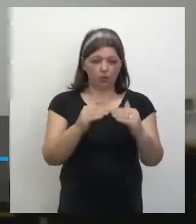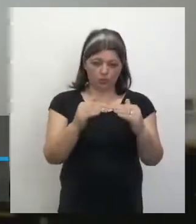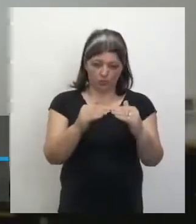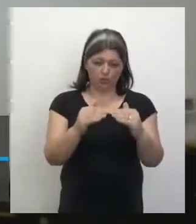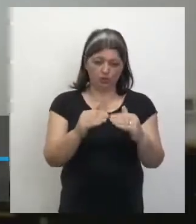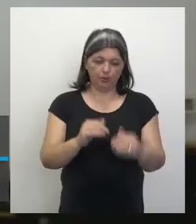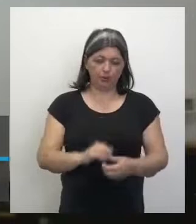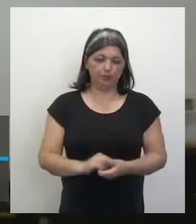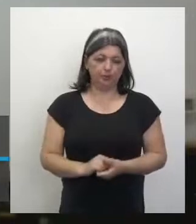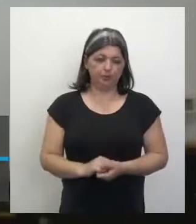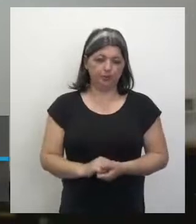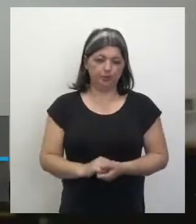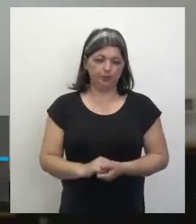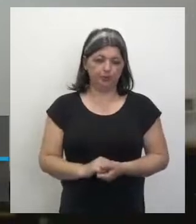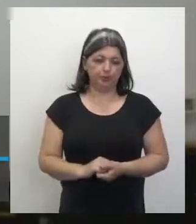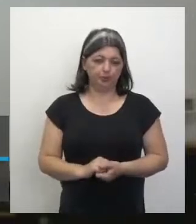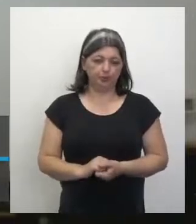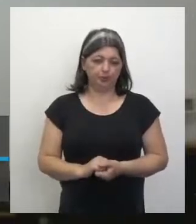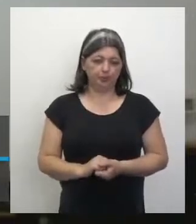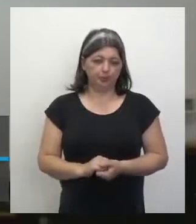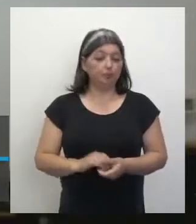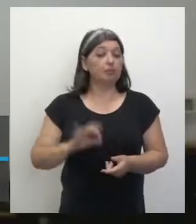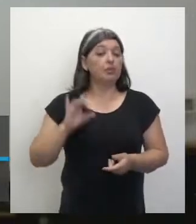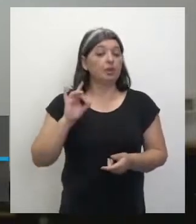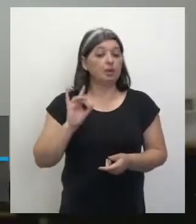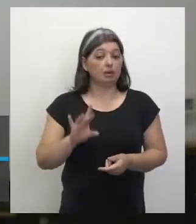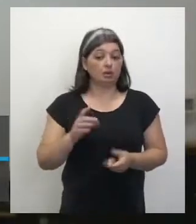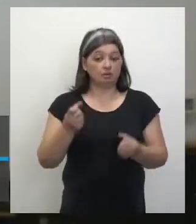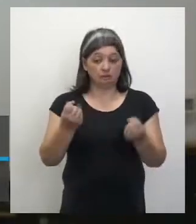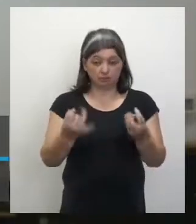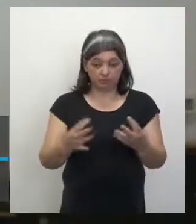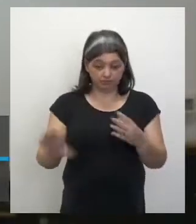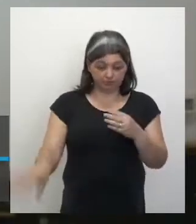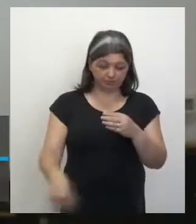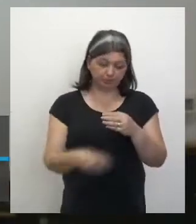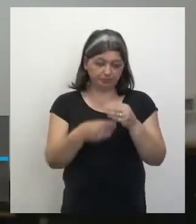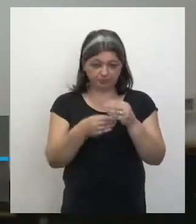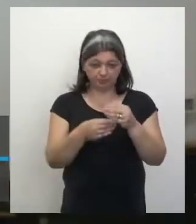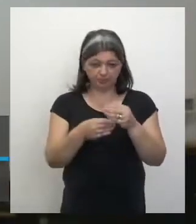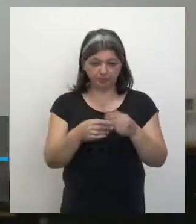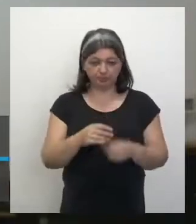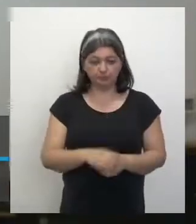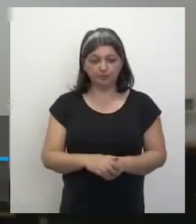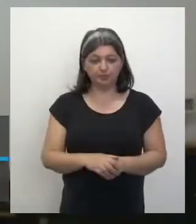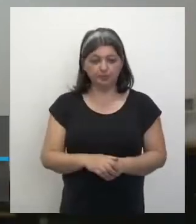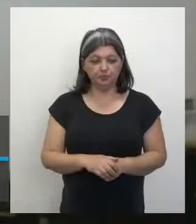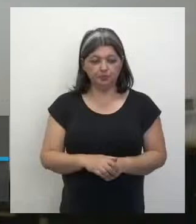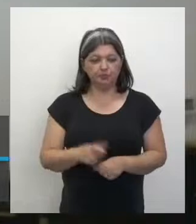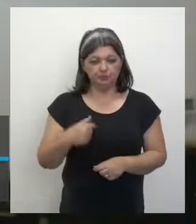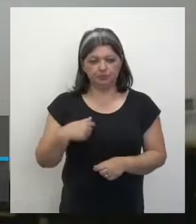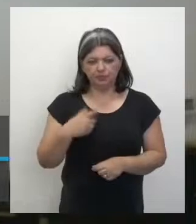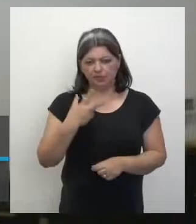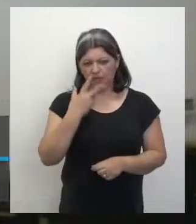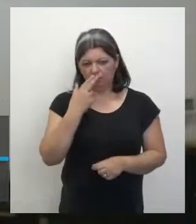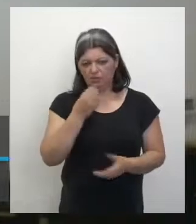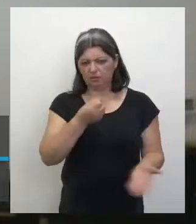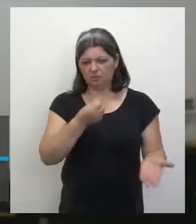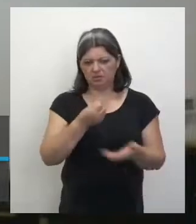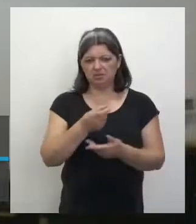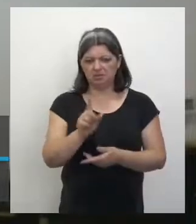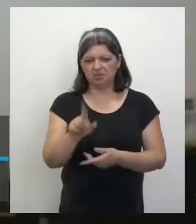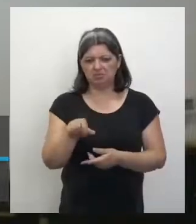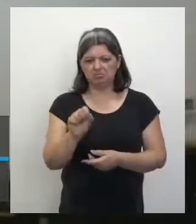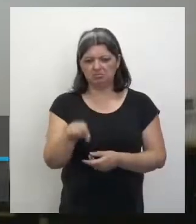fala, né, e só para também dar uma, né, implementar mais um pouco, né, eu acho que é basicamente por aí, né, então nós